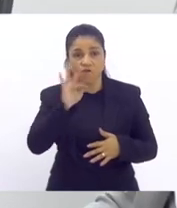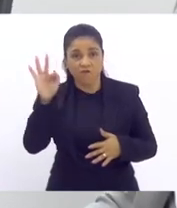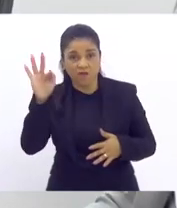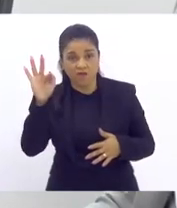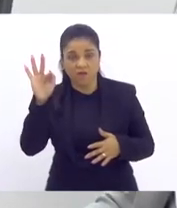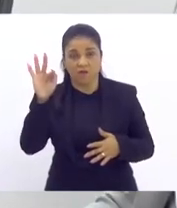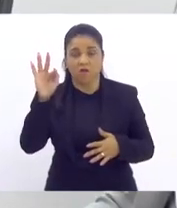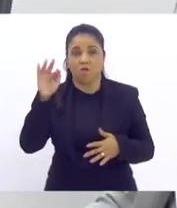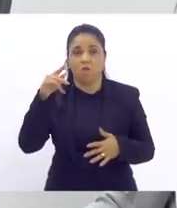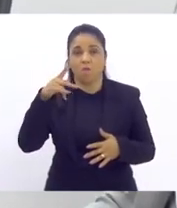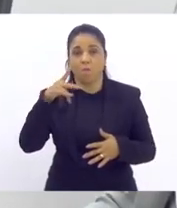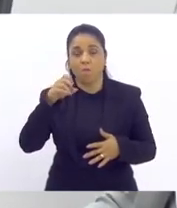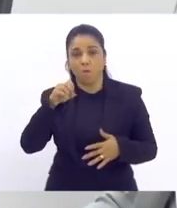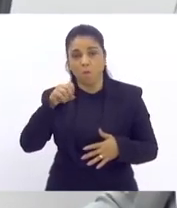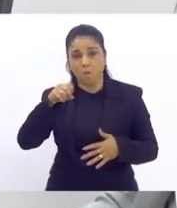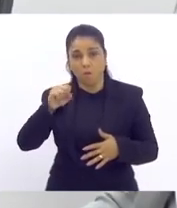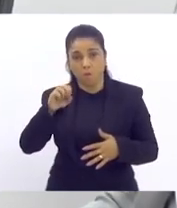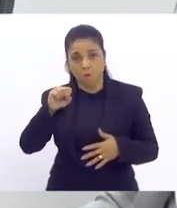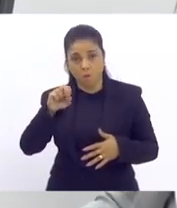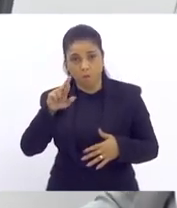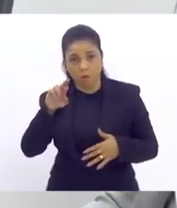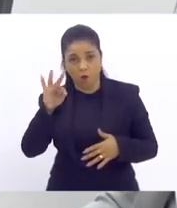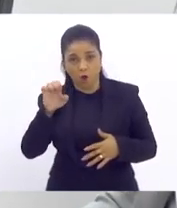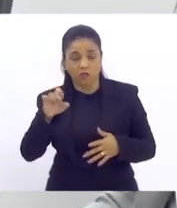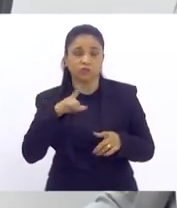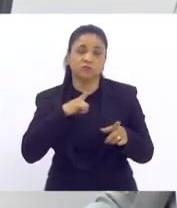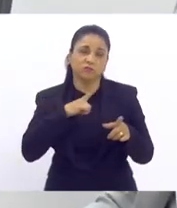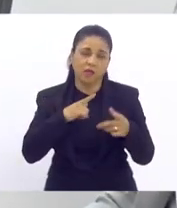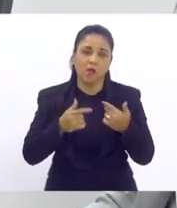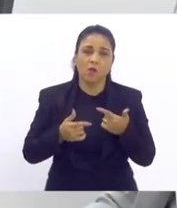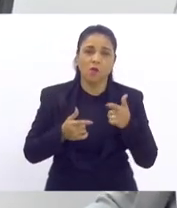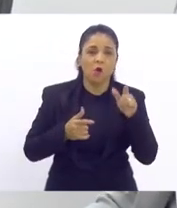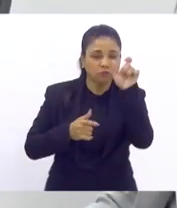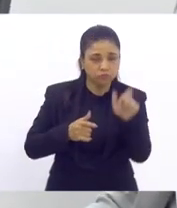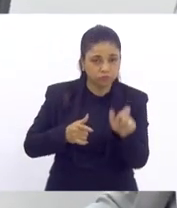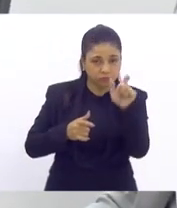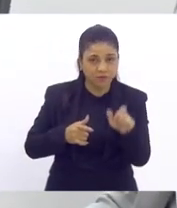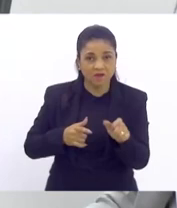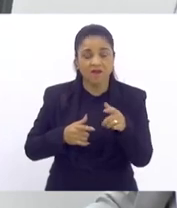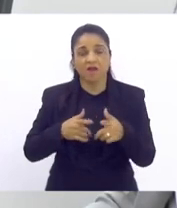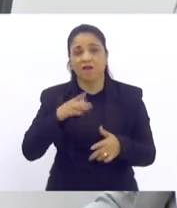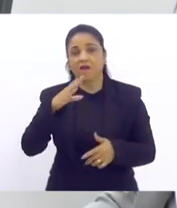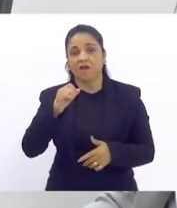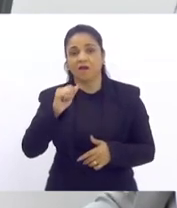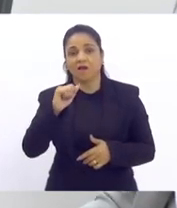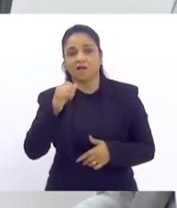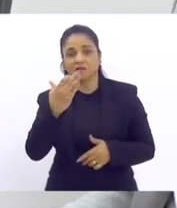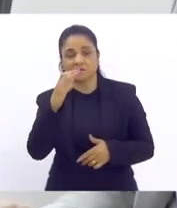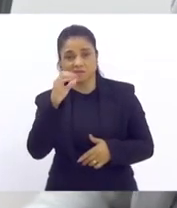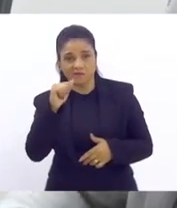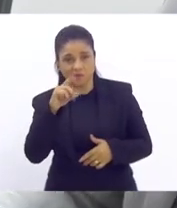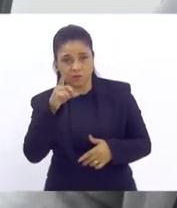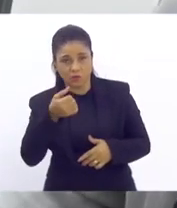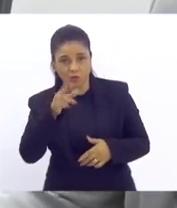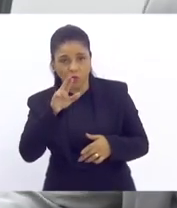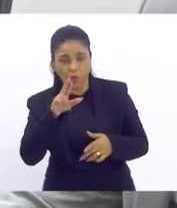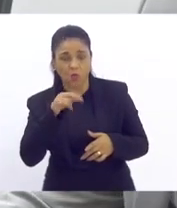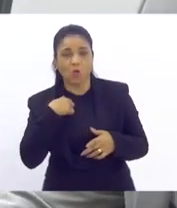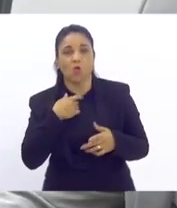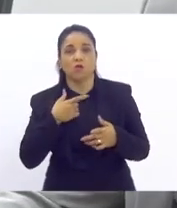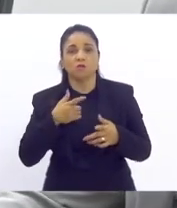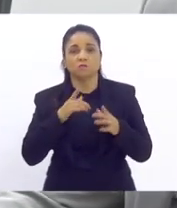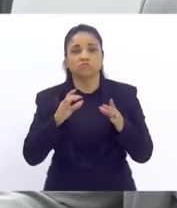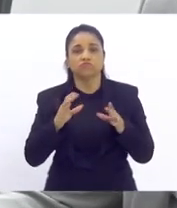aqueles que são caques que são os caçadores praticantes esportivo e colecionadores